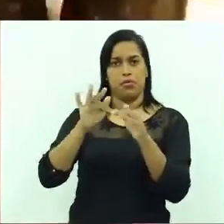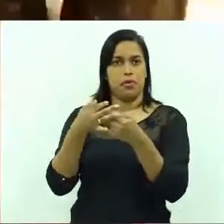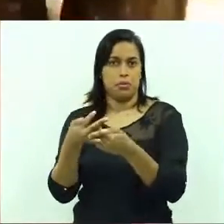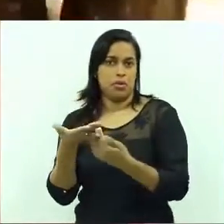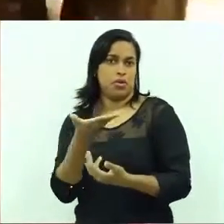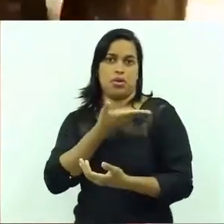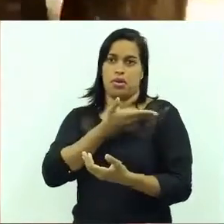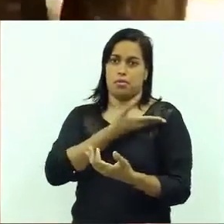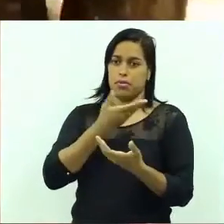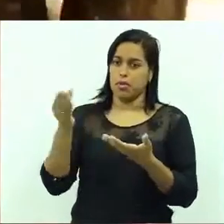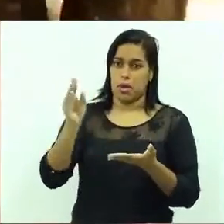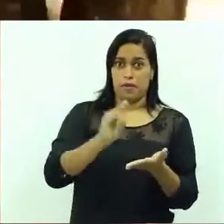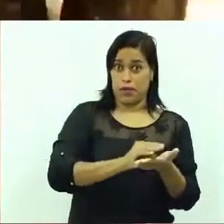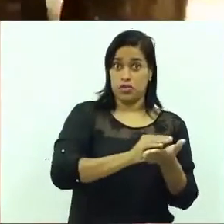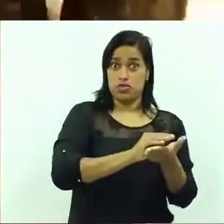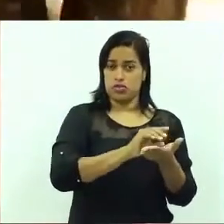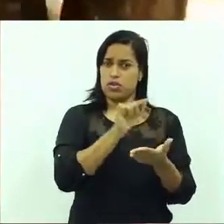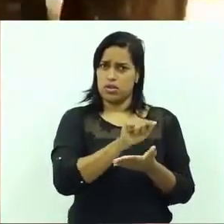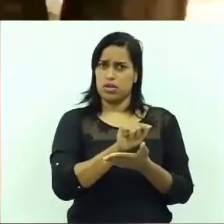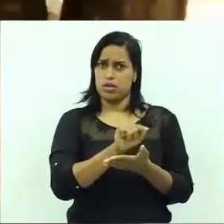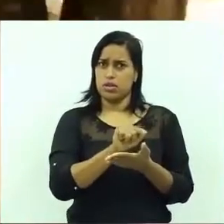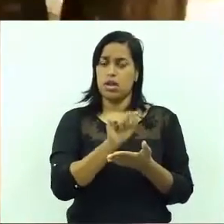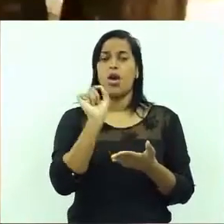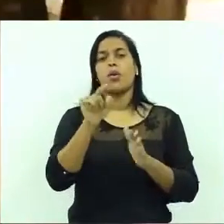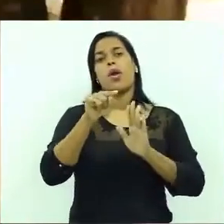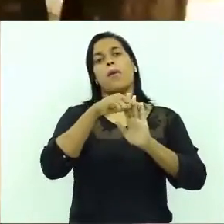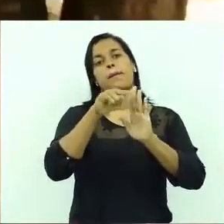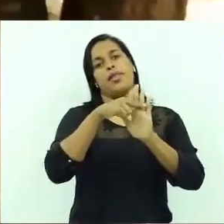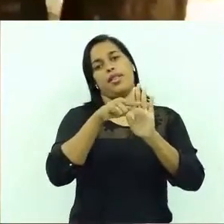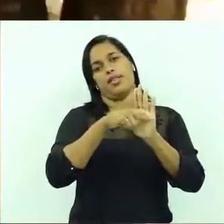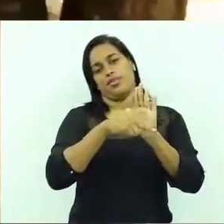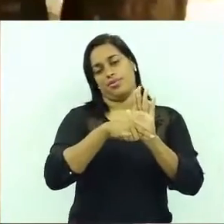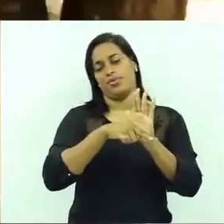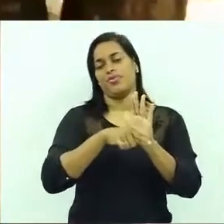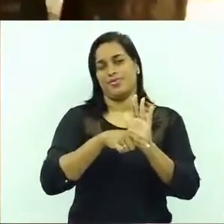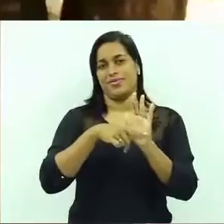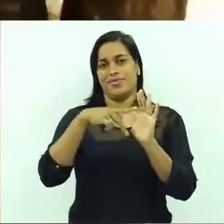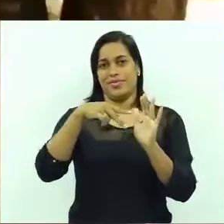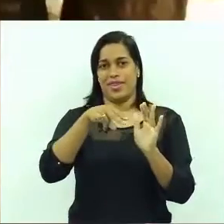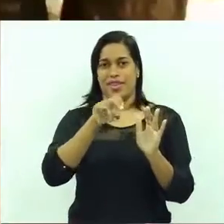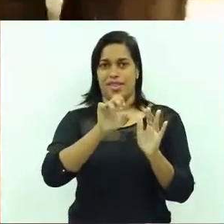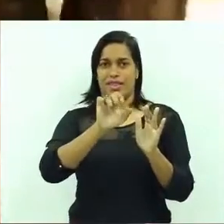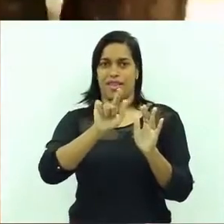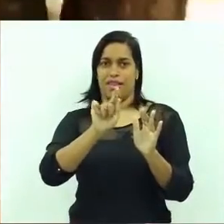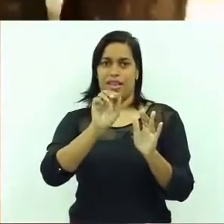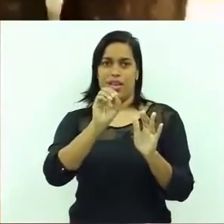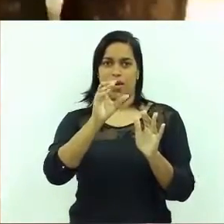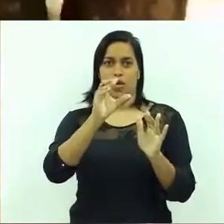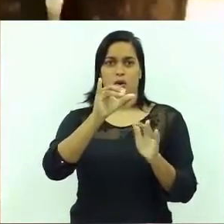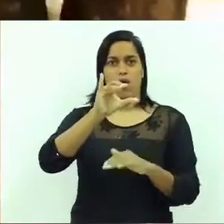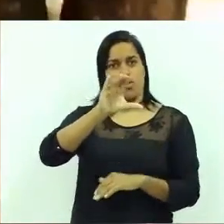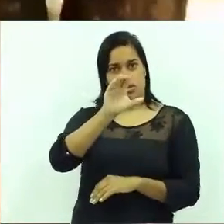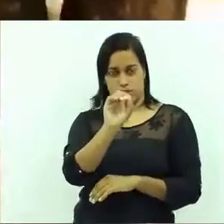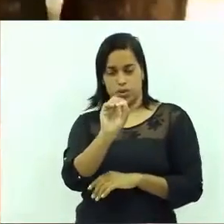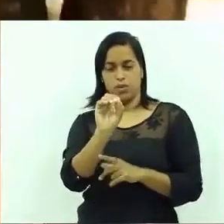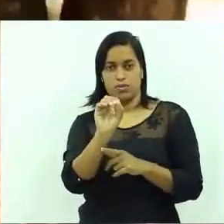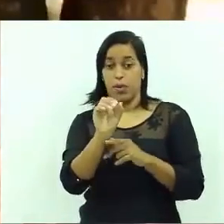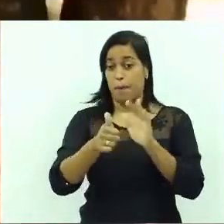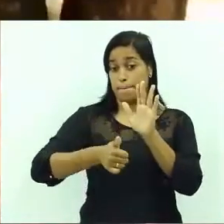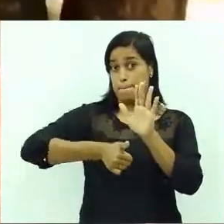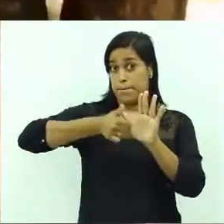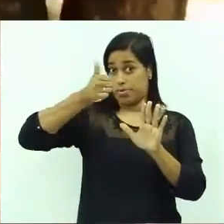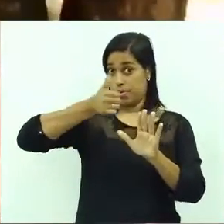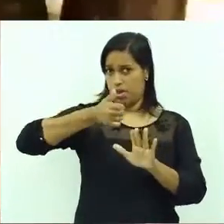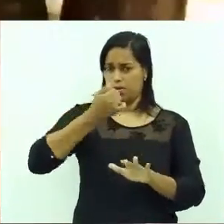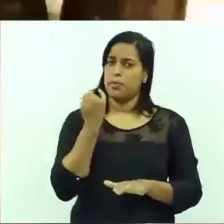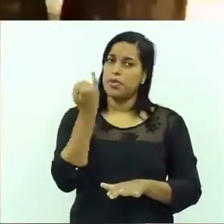quer que seja que vai investir nesse negócio, é o plano de negócio. Então, consolidando, dois motivos. O primeiro e mais